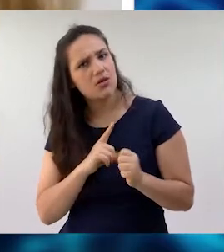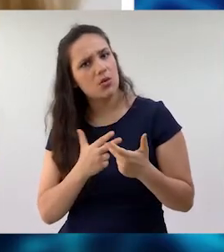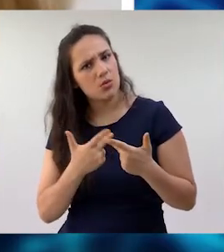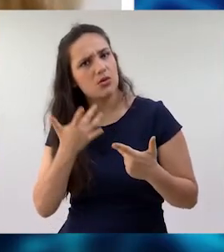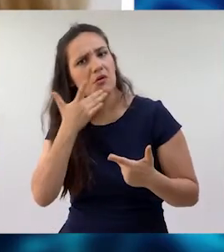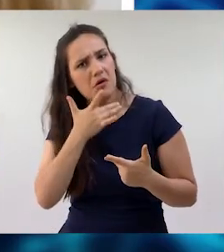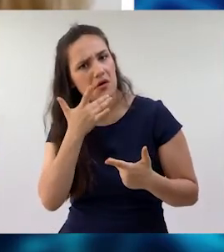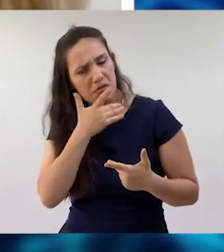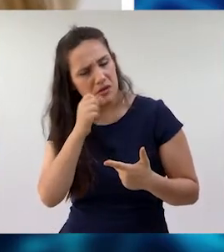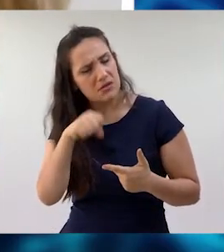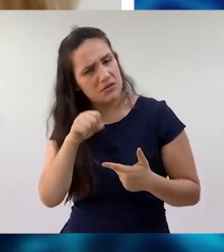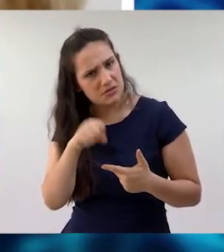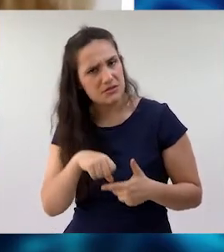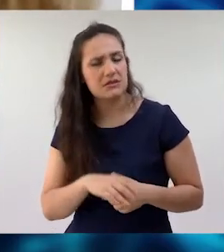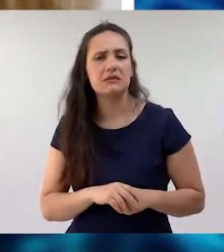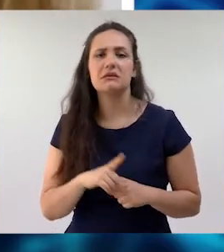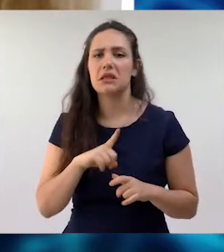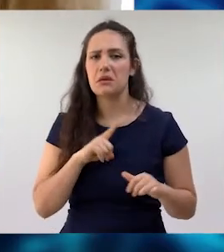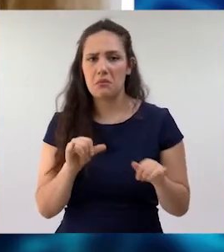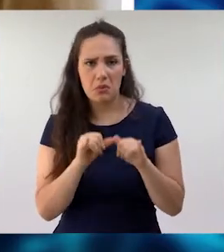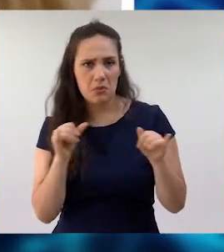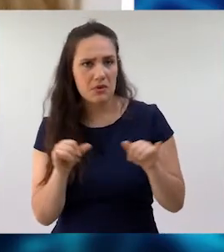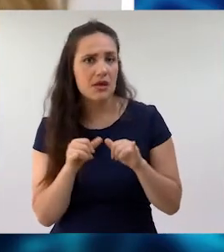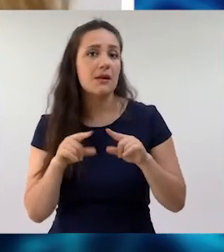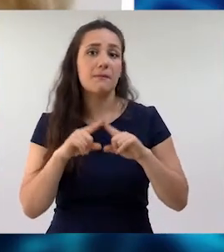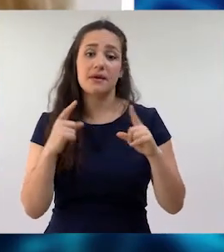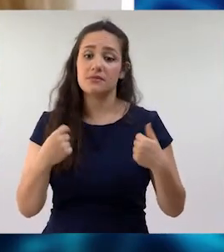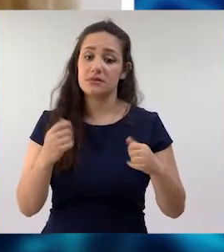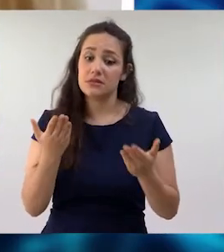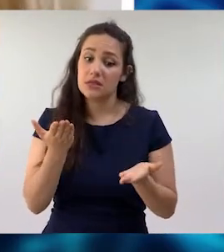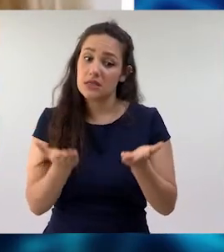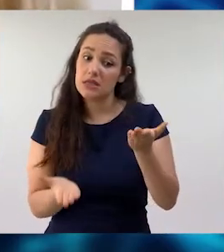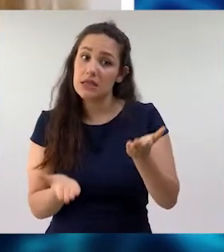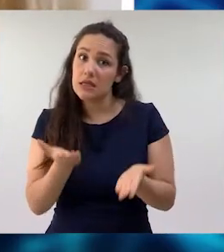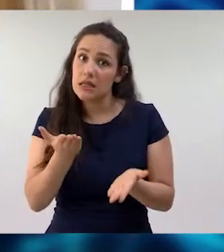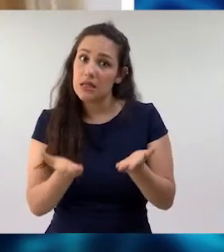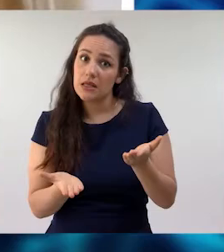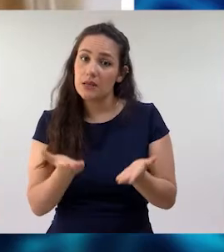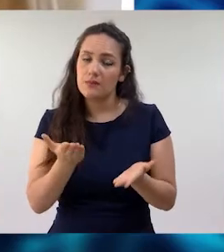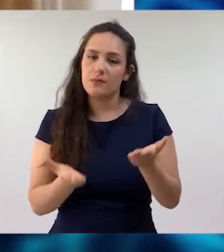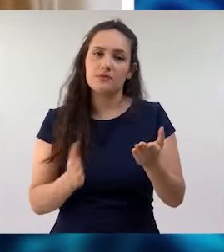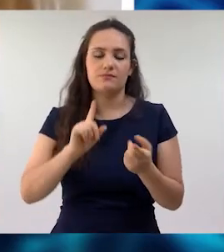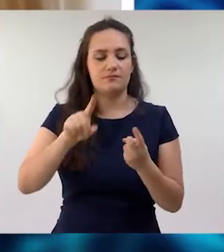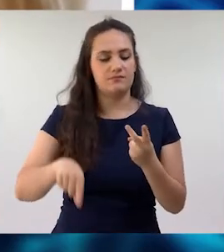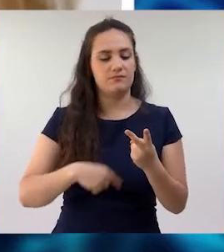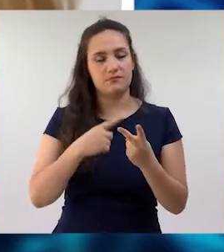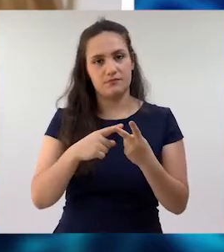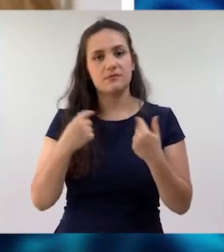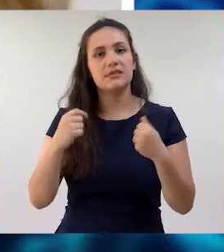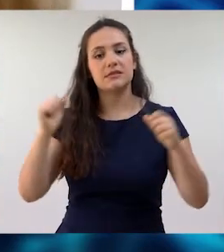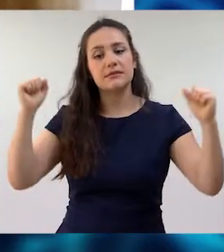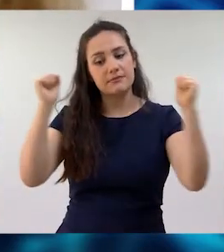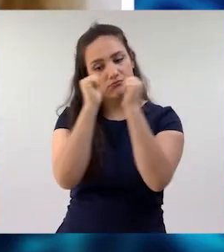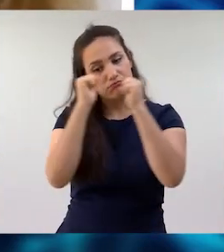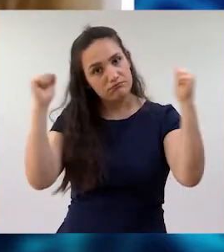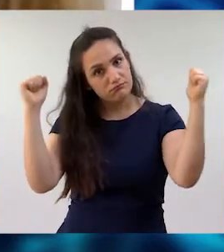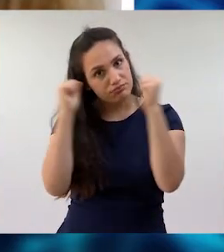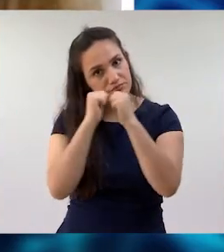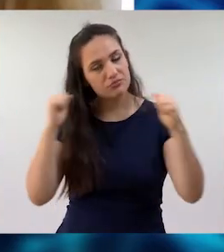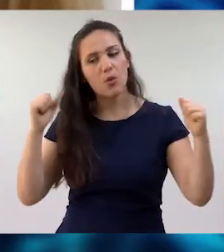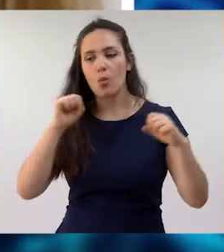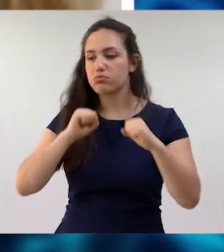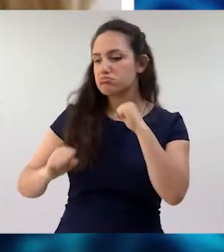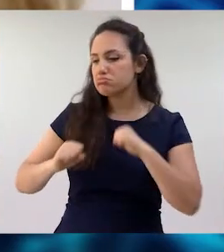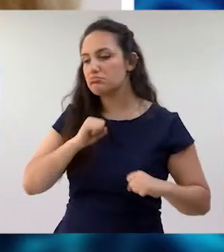comer coisas gostosas, não vá se privar de besteiras, mas a gente tem que privilegiar coisas saudáveis, a gente tem que fazer uma